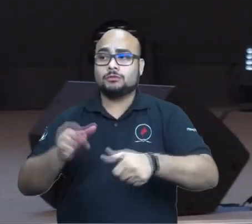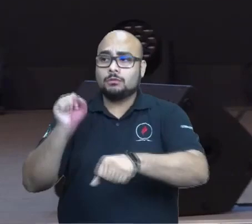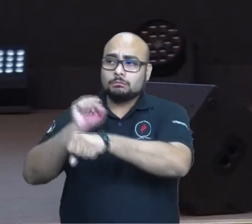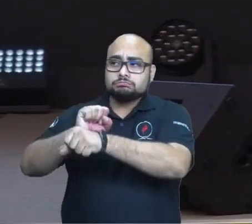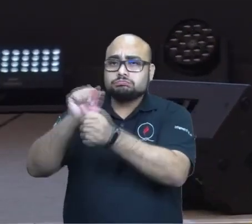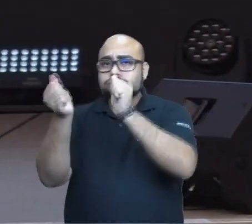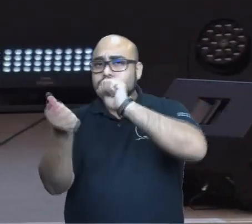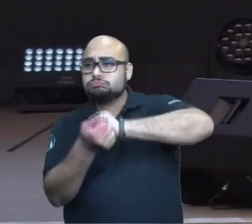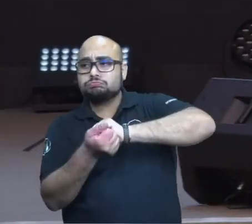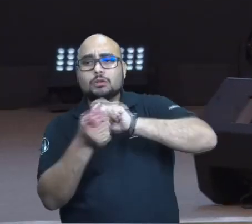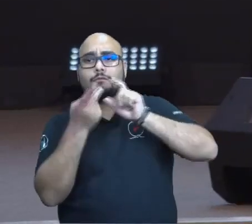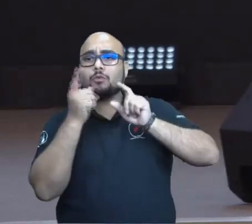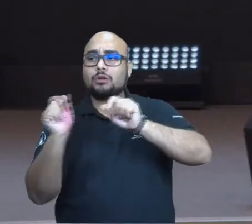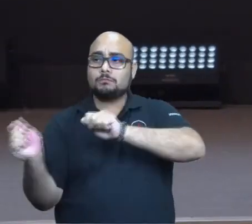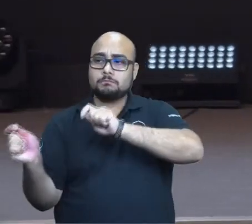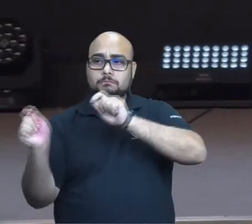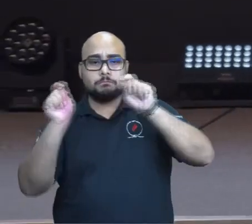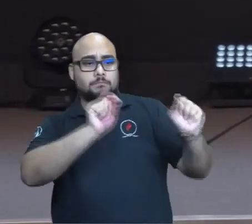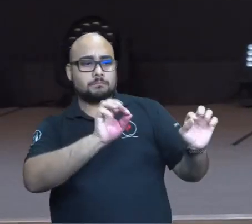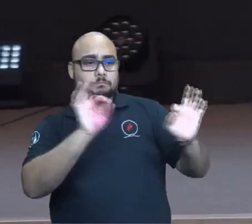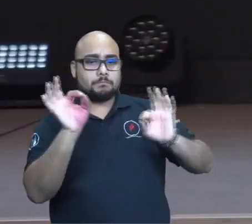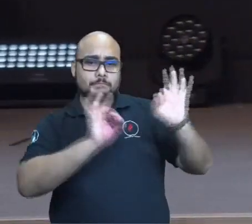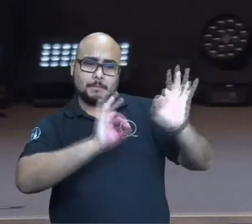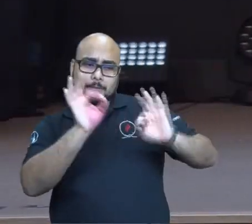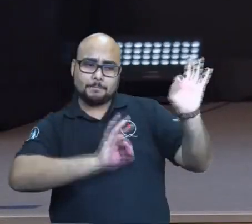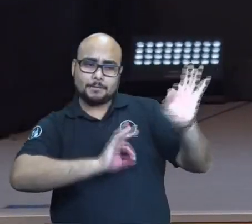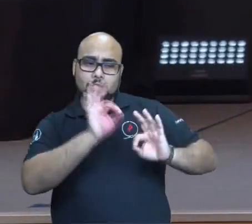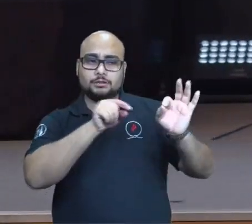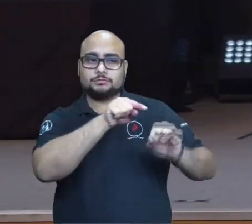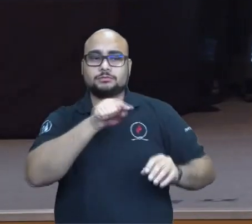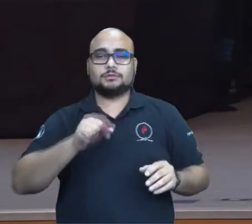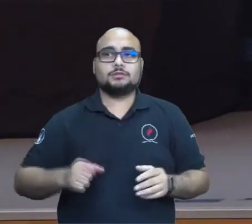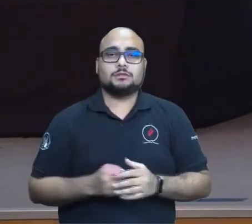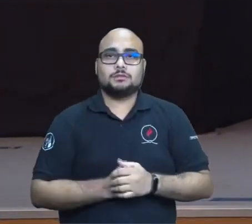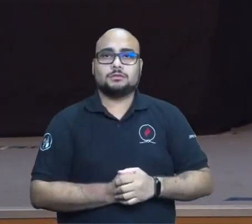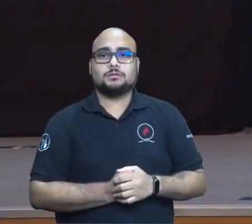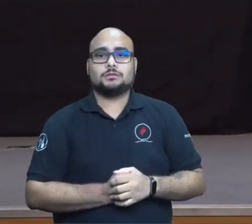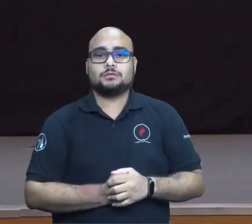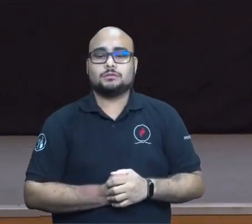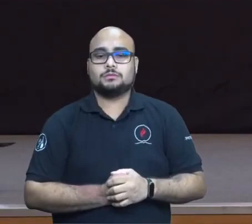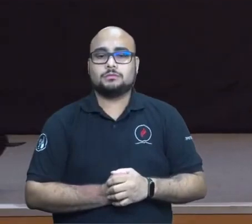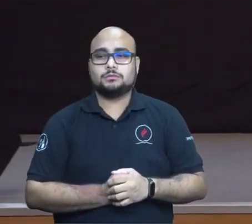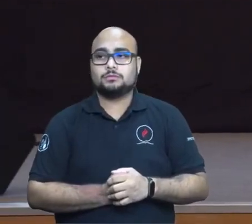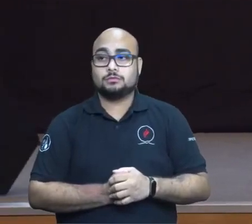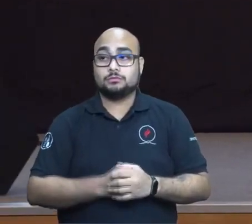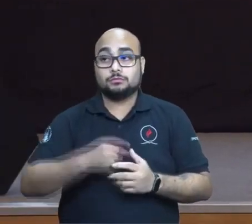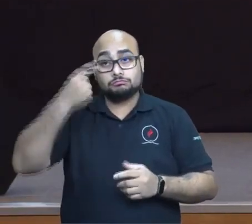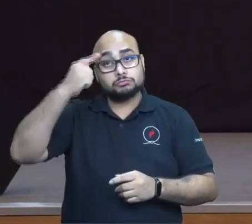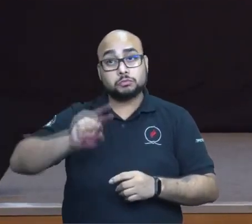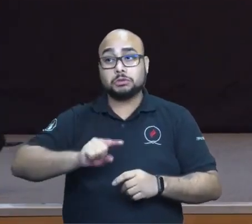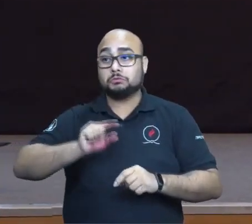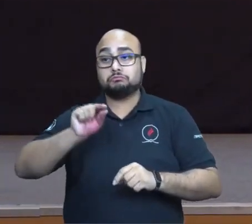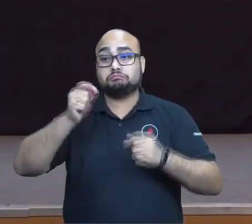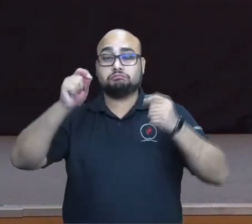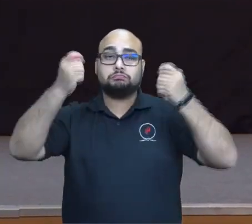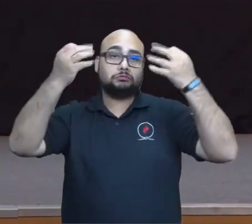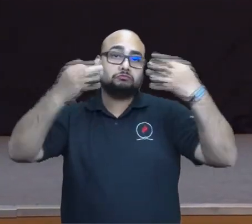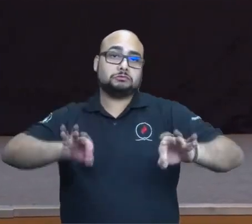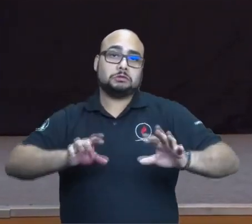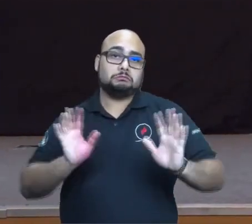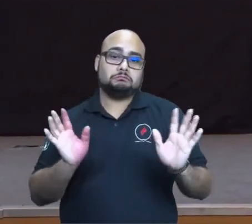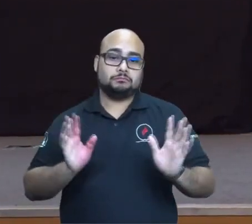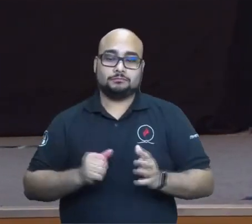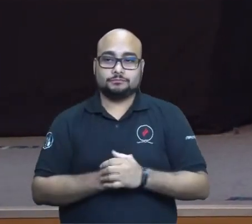ferração que fala né ferragem É isso aí do outro vê que eu não sou mão de obra né só outra obra né Lucas